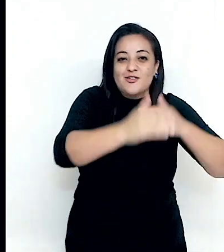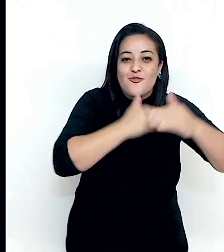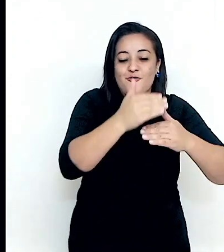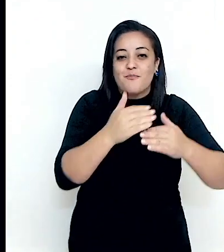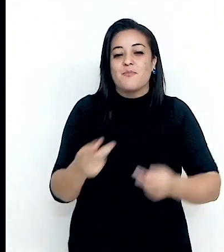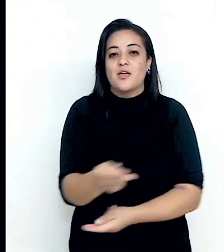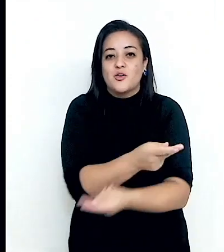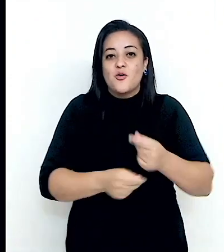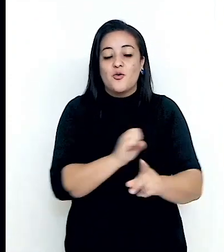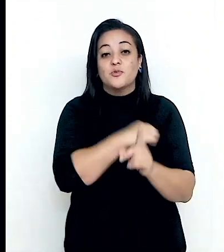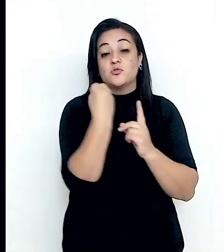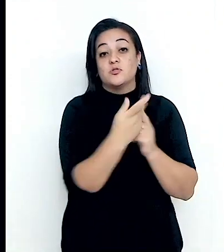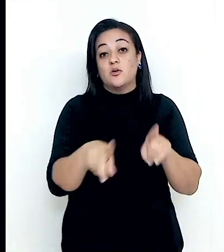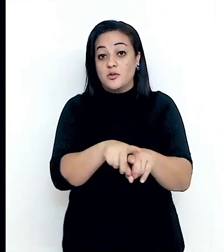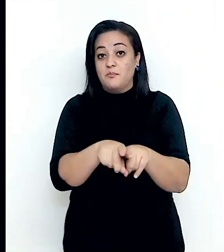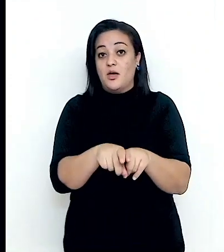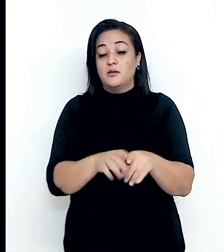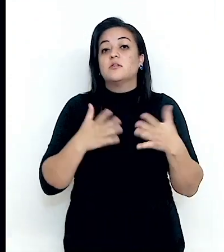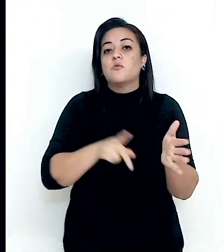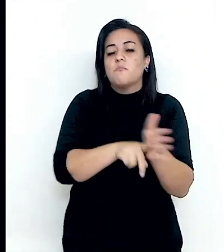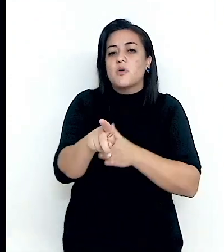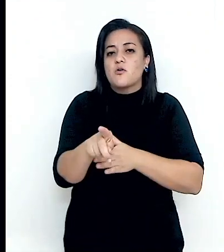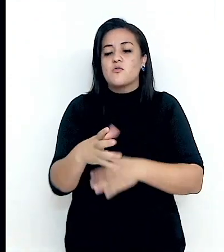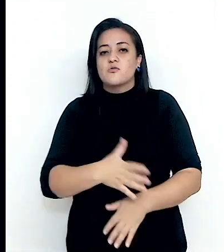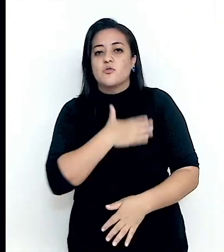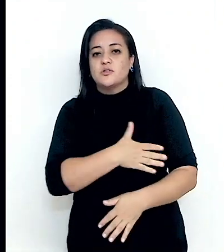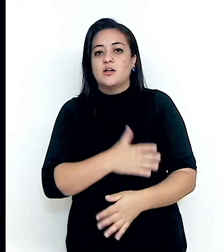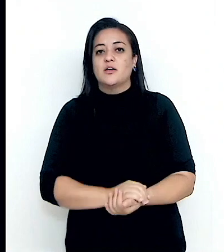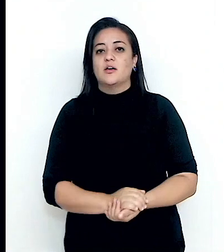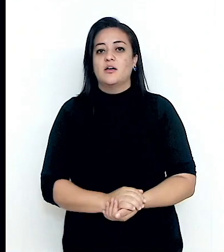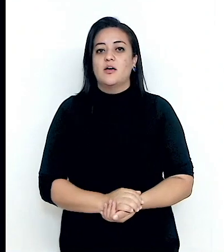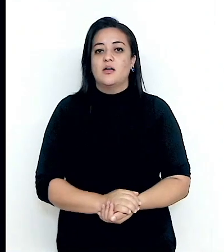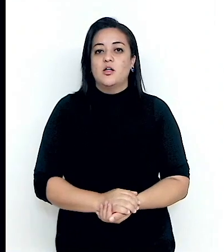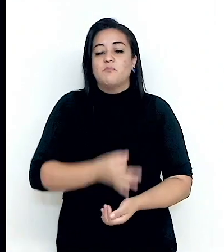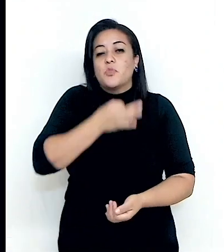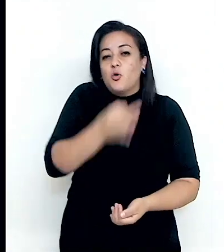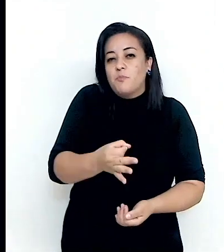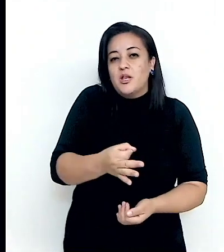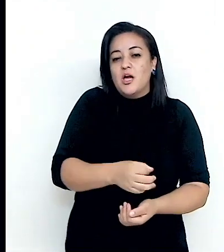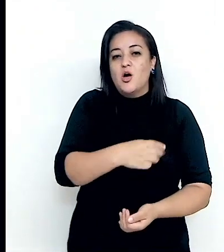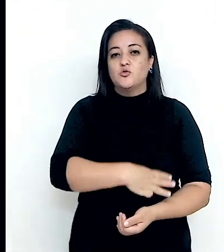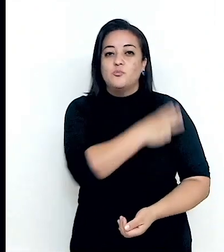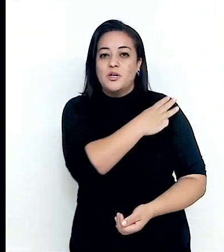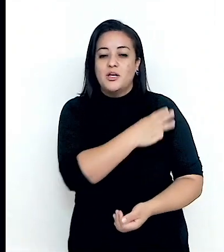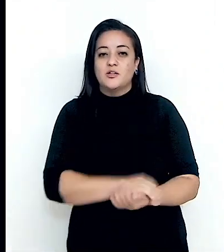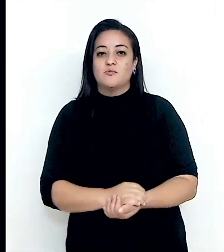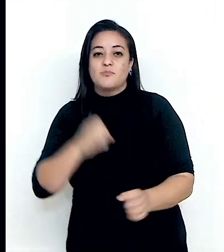econômico e social. Então, ela pergunta, gostaria das considerações do ministro Adriano sobre o impacto